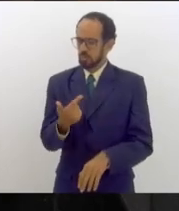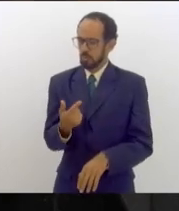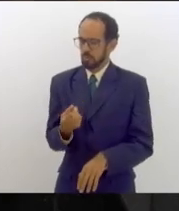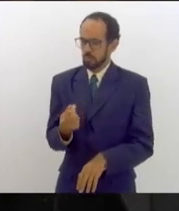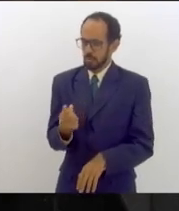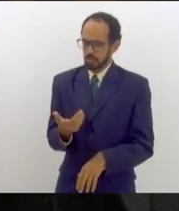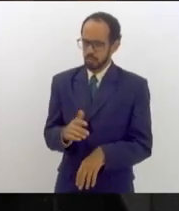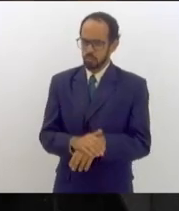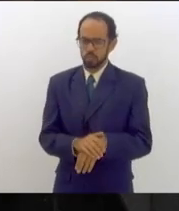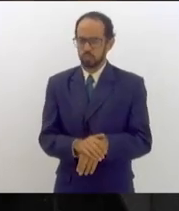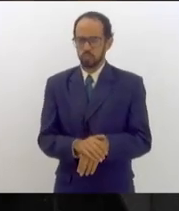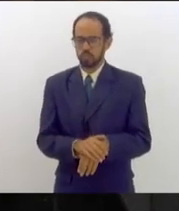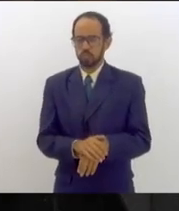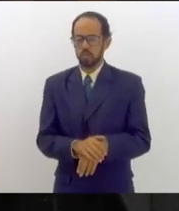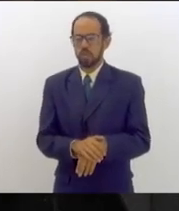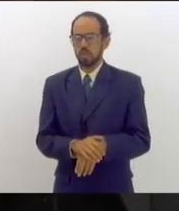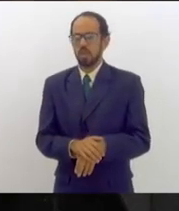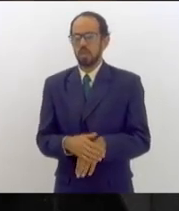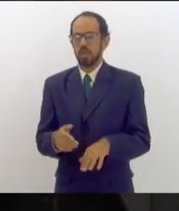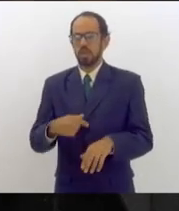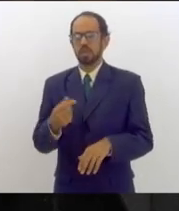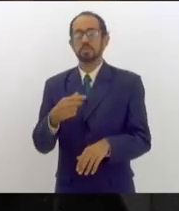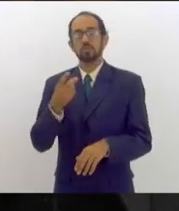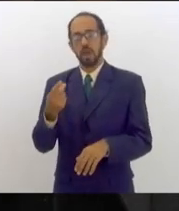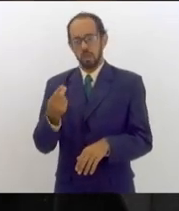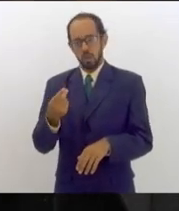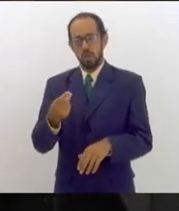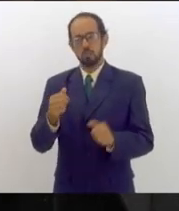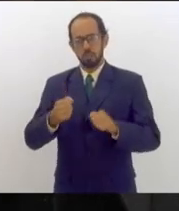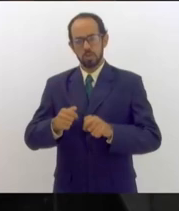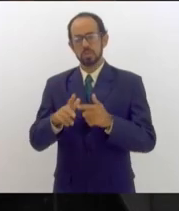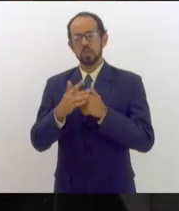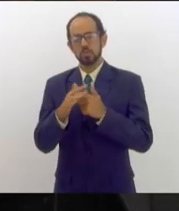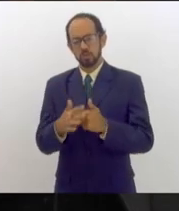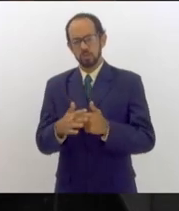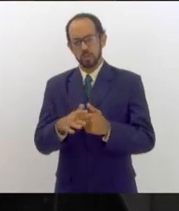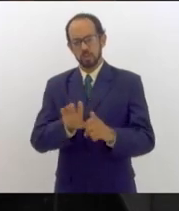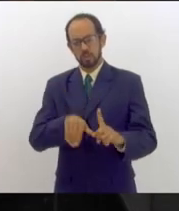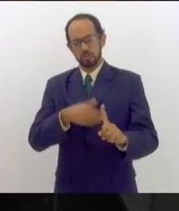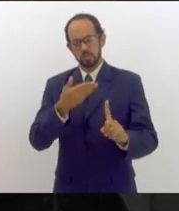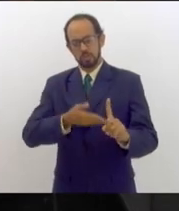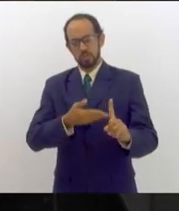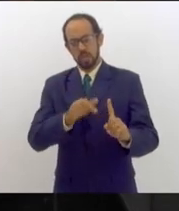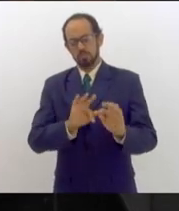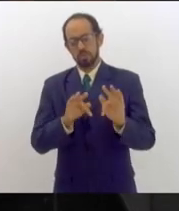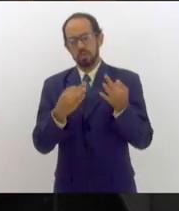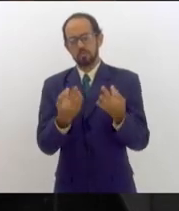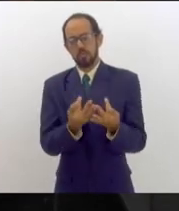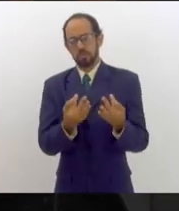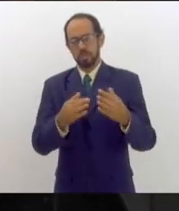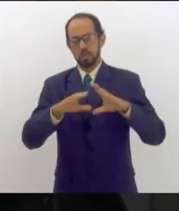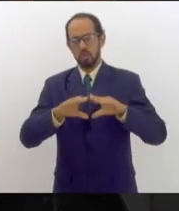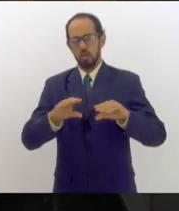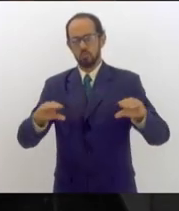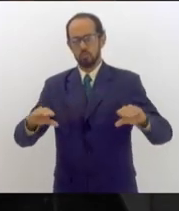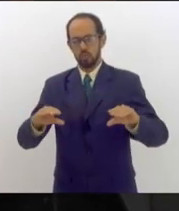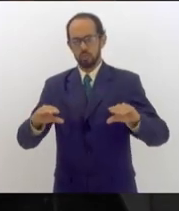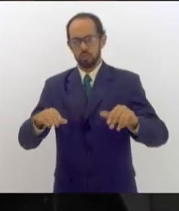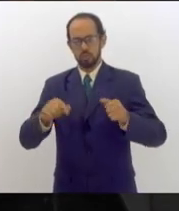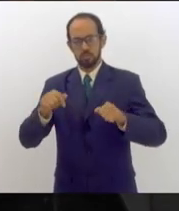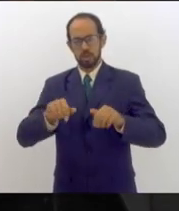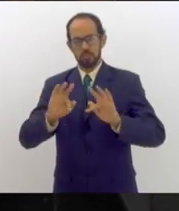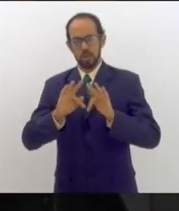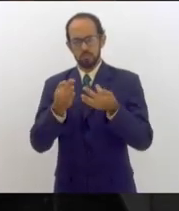mas quem sabe esse valor a gente possa corrigi-lo e poder dar dignidade a família e conforto a família